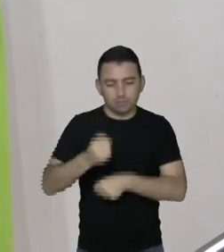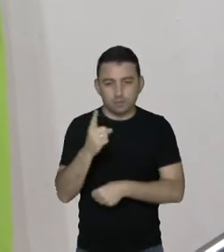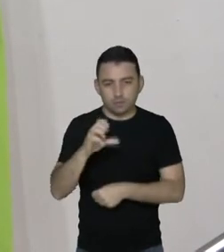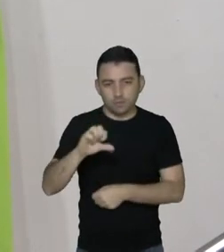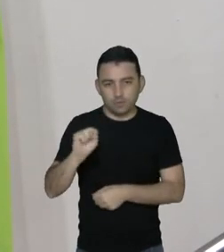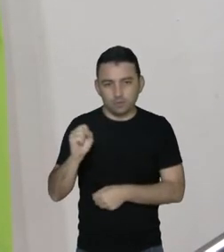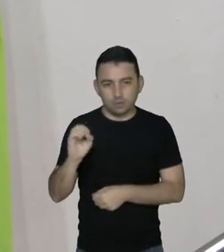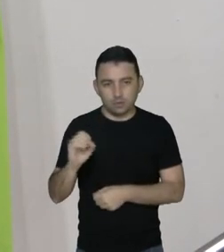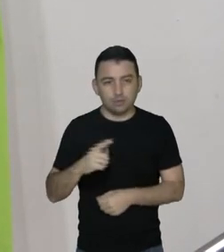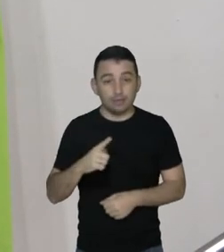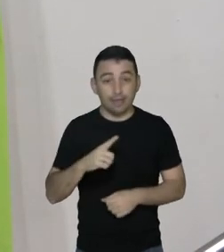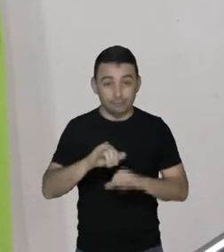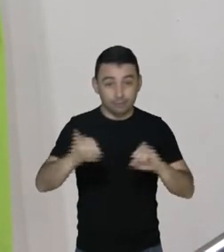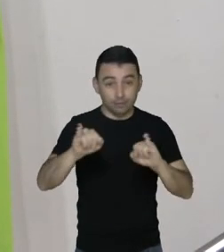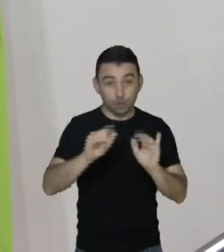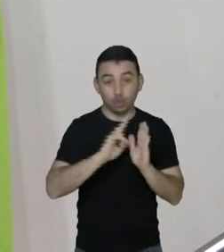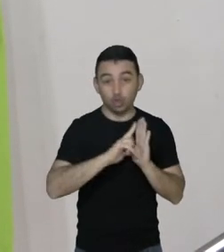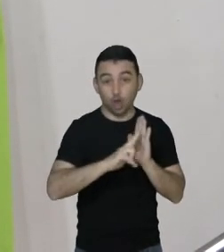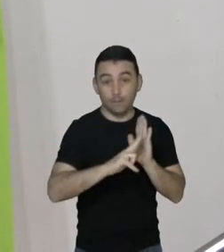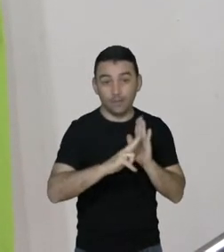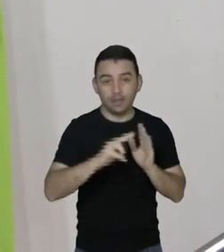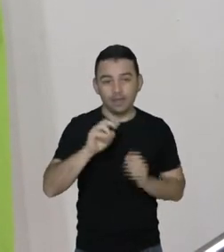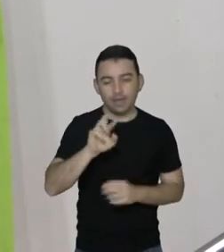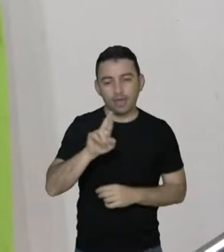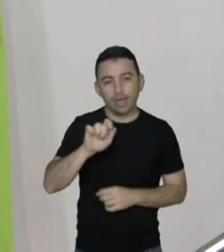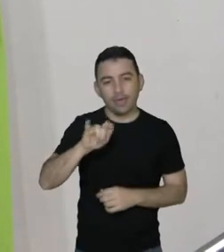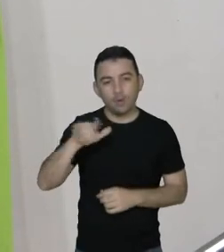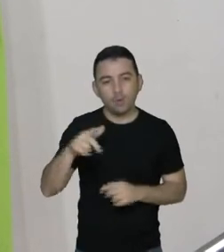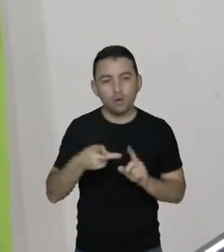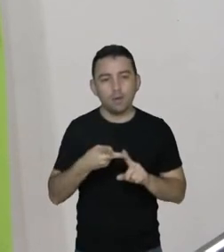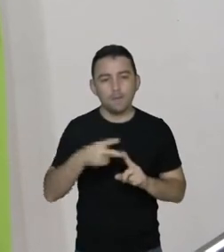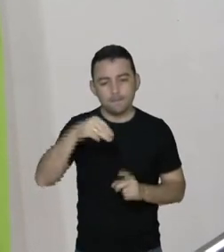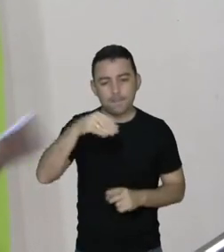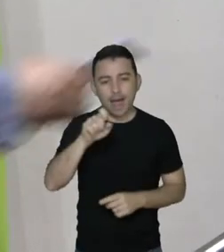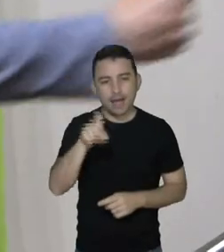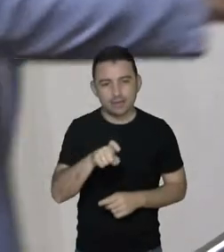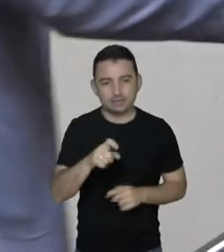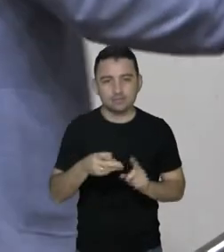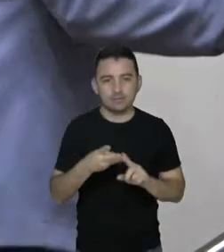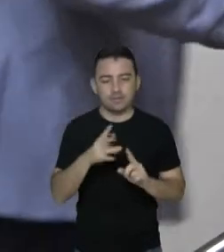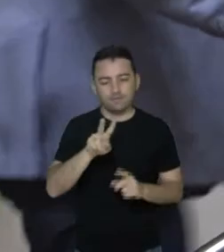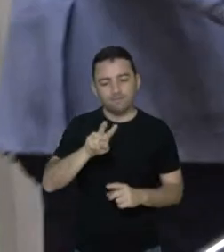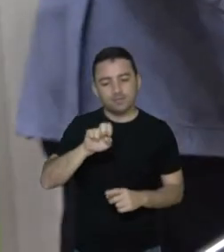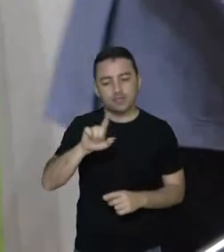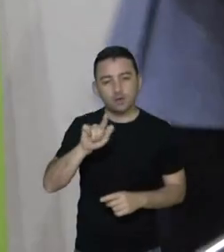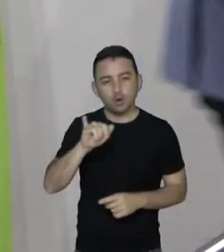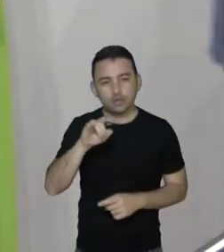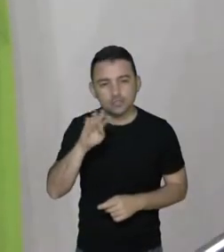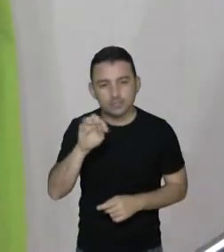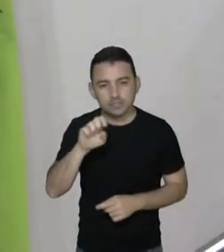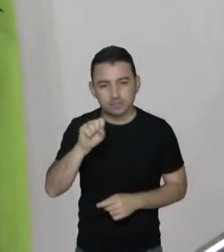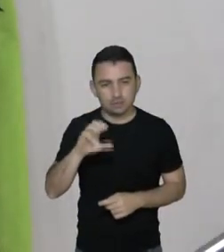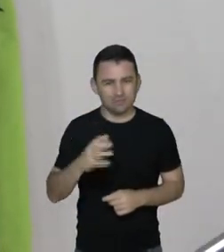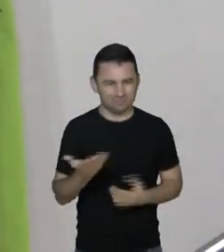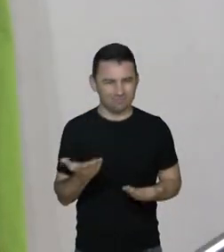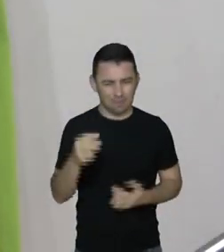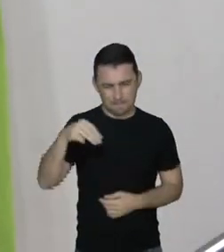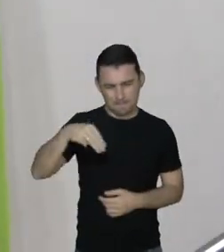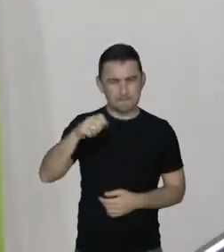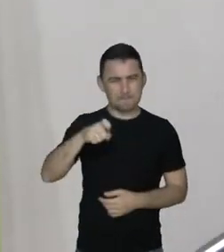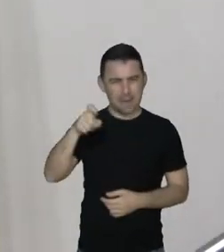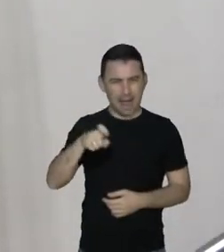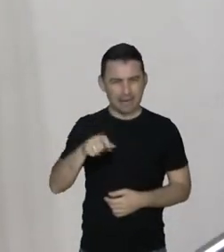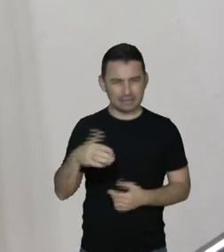Hegel, Marx e Vygotsky. Até aí, tudo bem, Vygotsky, até Hegel razoava. Agora, Marx como